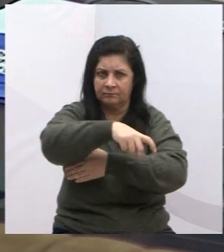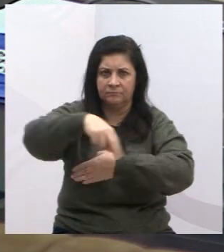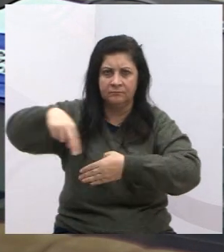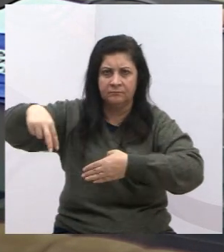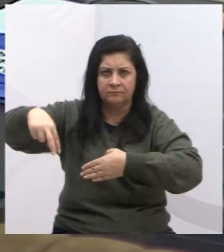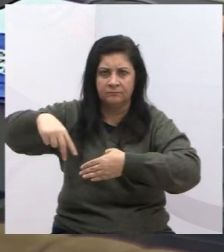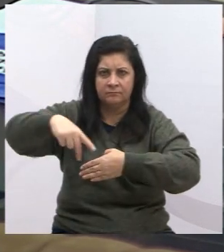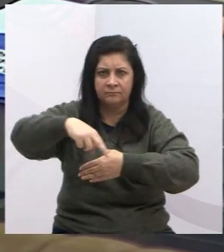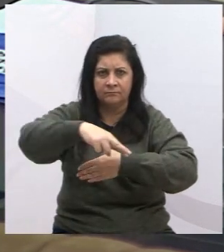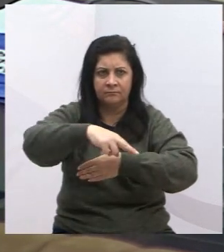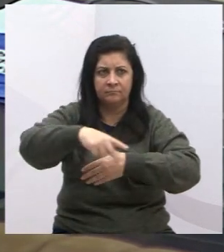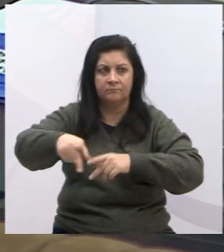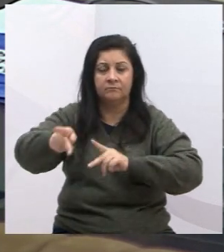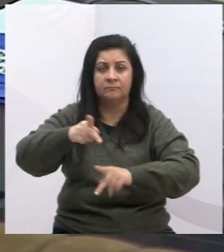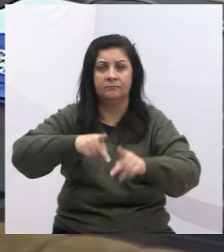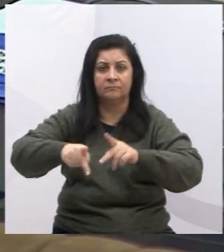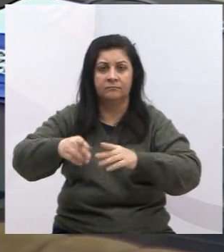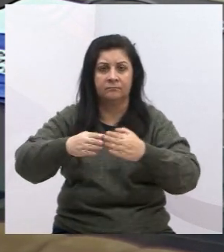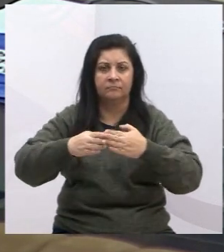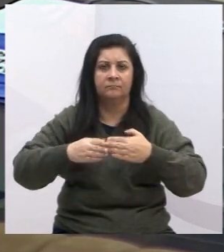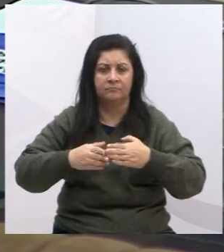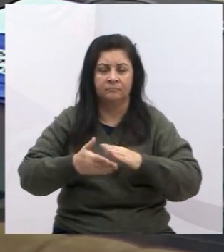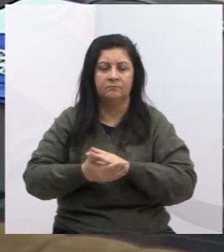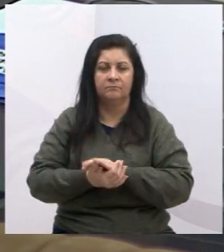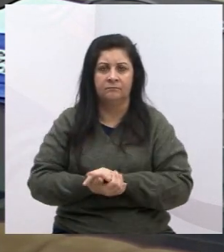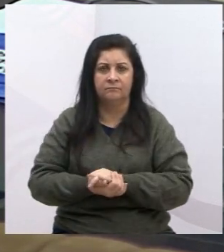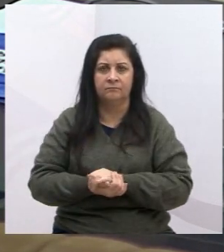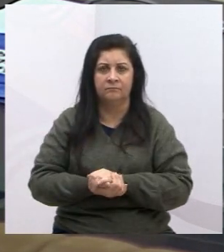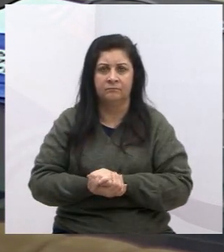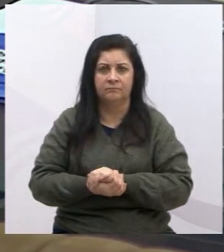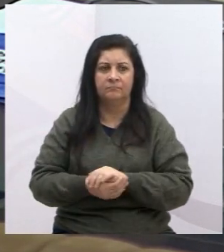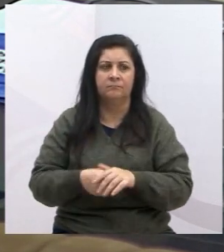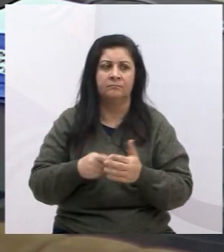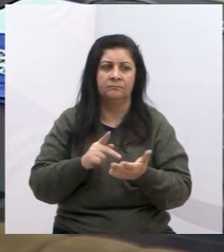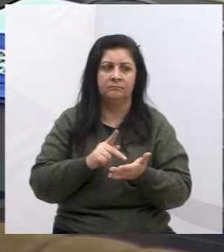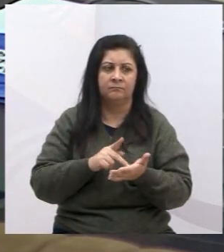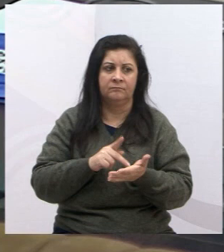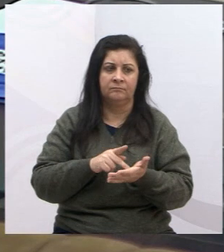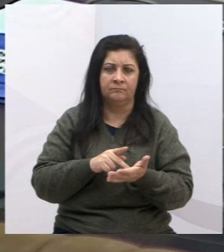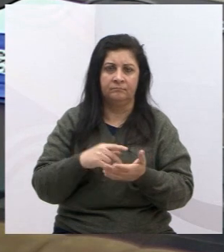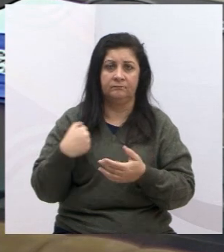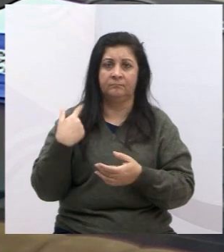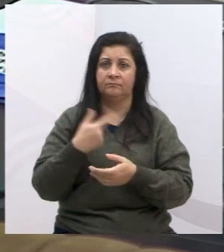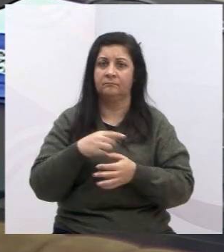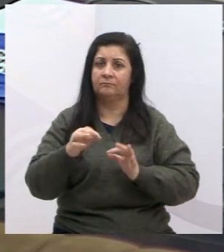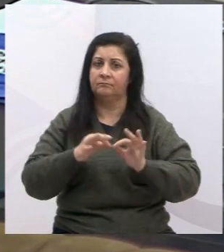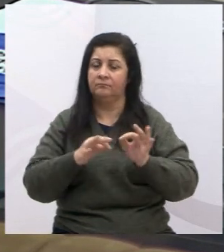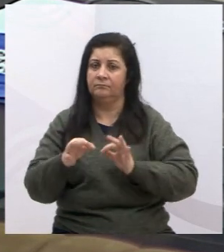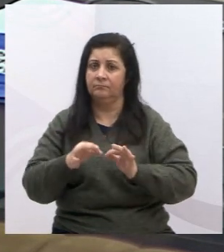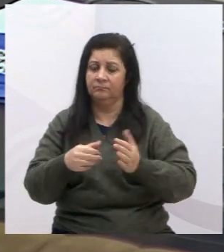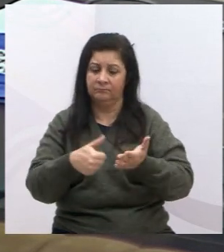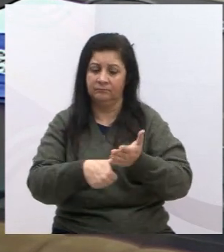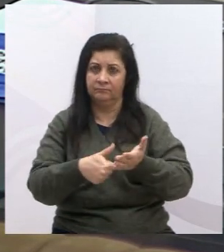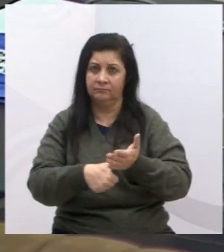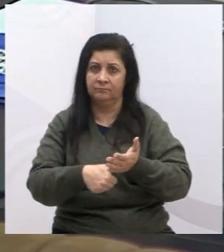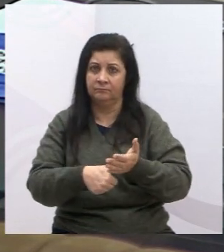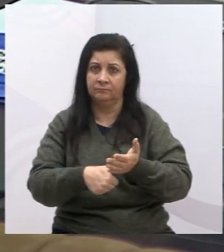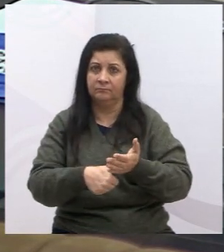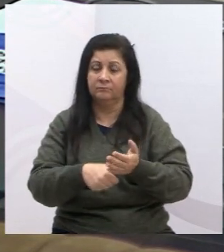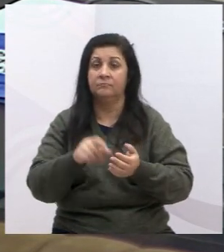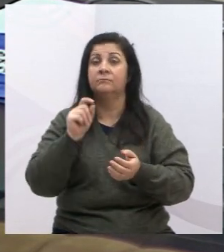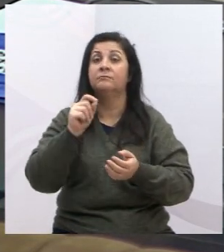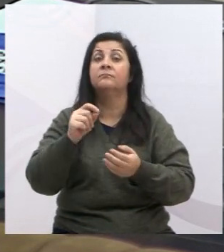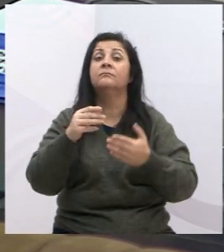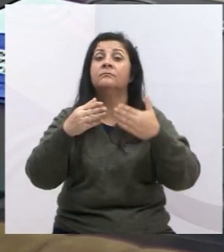quem pediu foram os moradores. A realidade, quando a gente faz alguma coisa aqui na Câmara, a maior parte é os moradores que